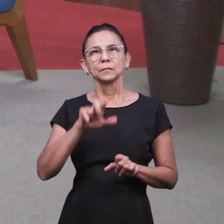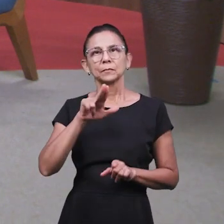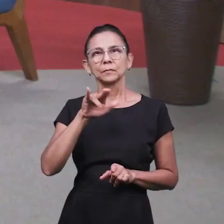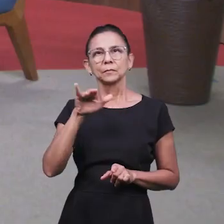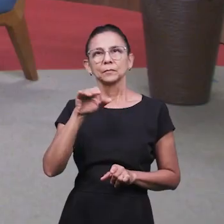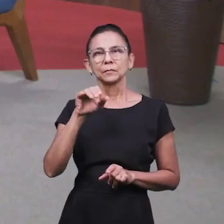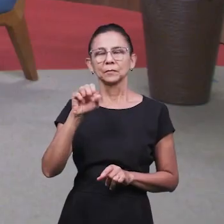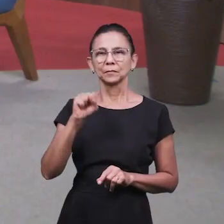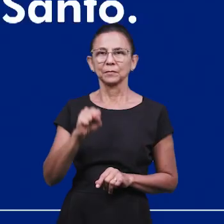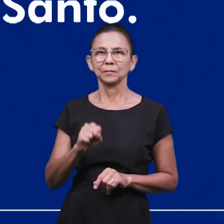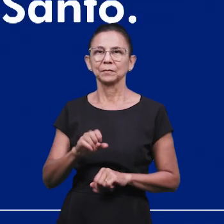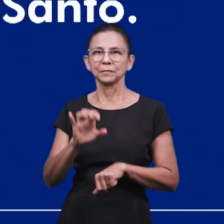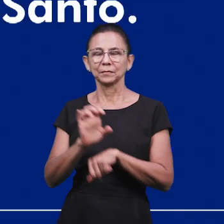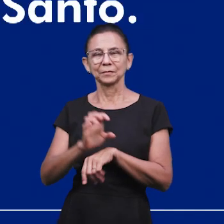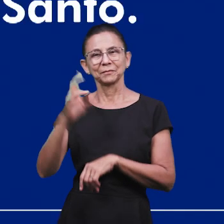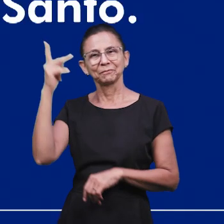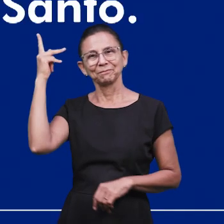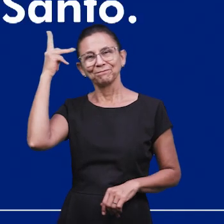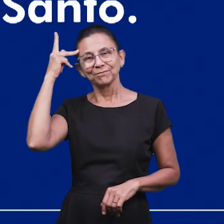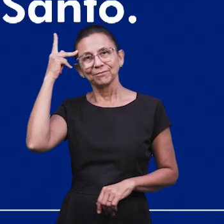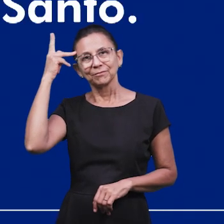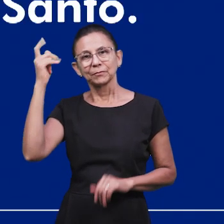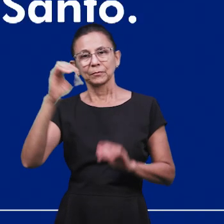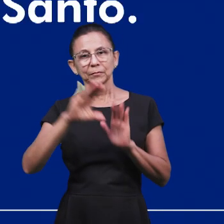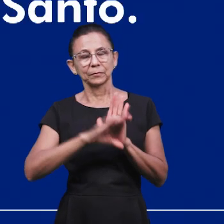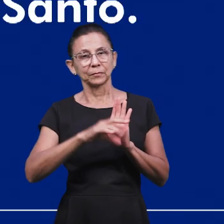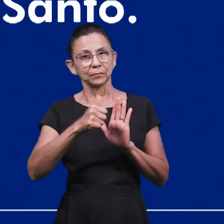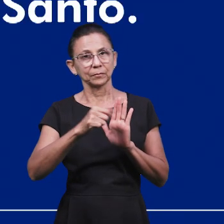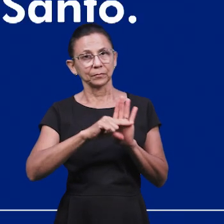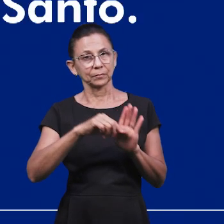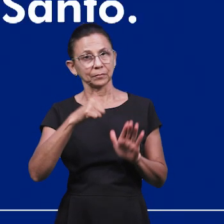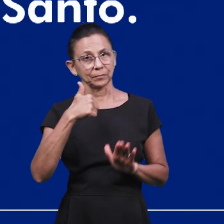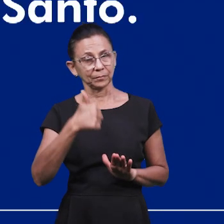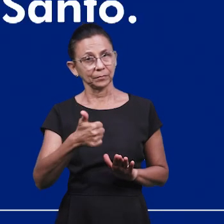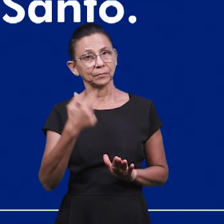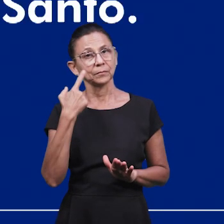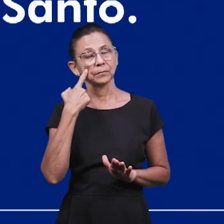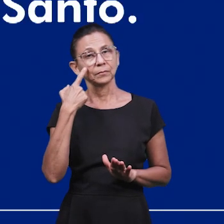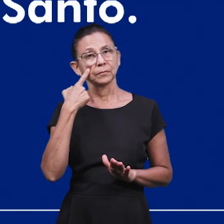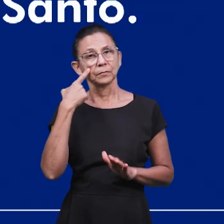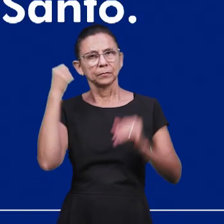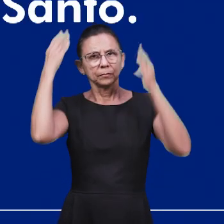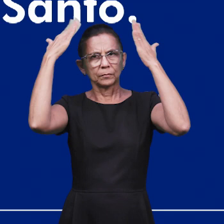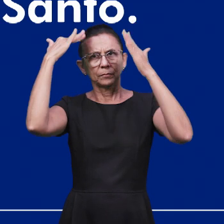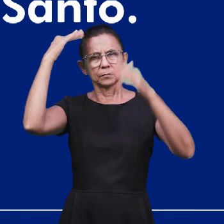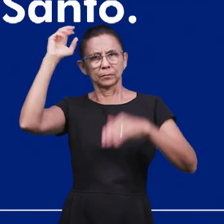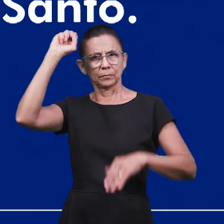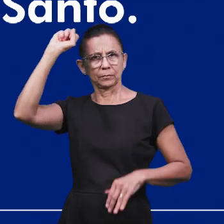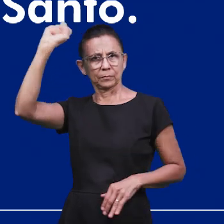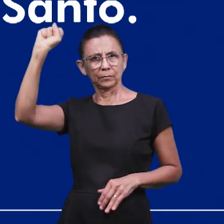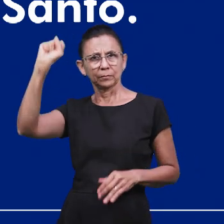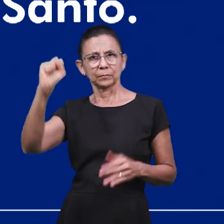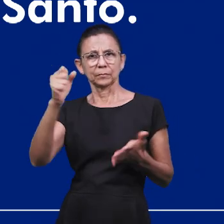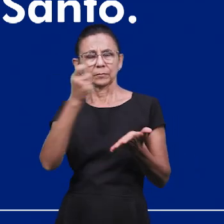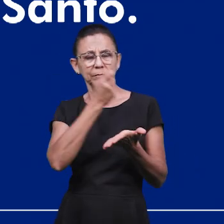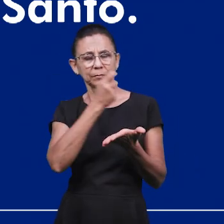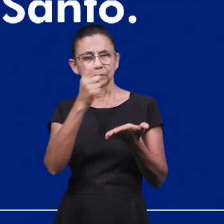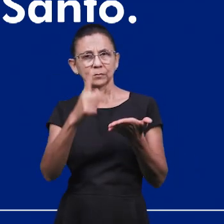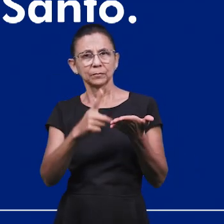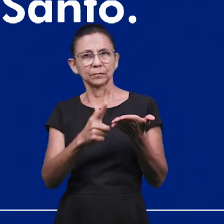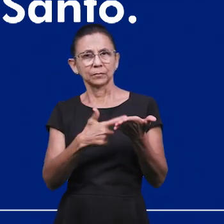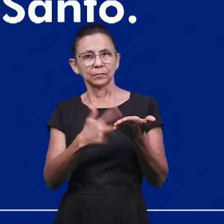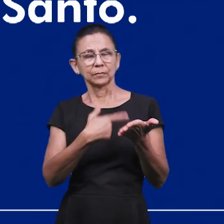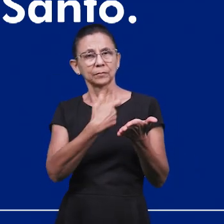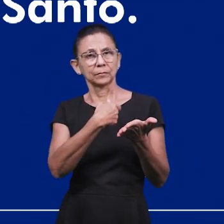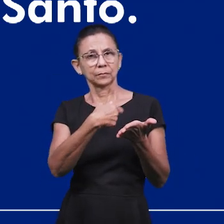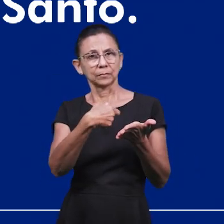Luiz Rocha, de Jacupiranga, no estado de São Paulo, escreveu o seguinte: no capítulo 1, verso 1, vemos que o rei Salomão, que é o escritor do